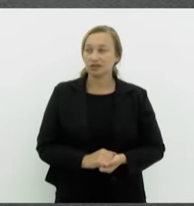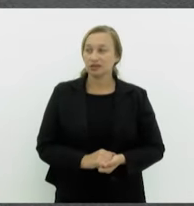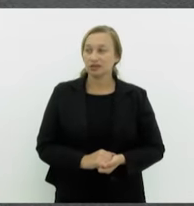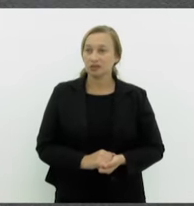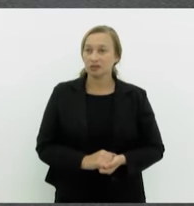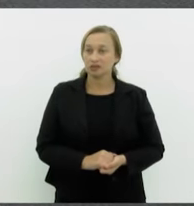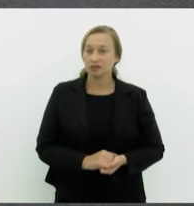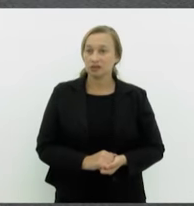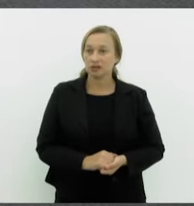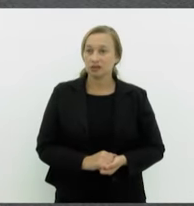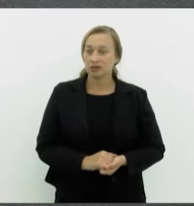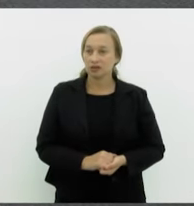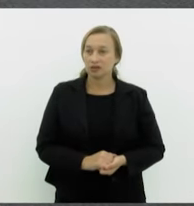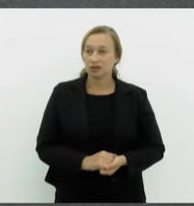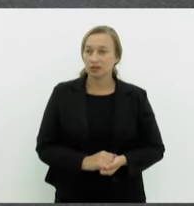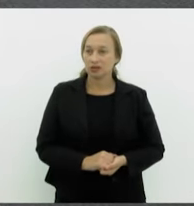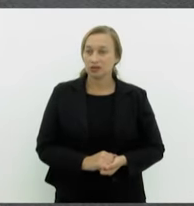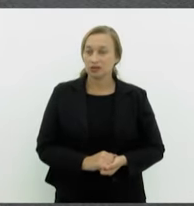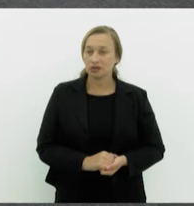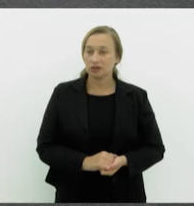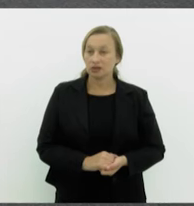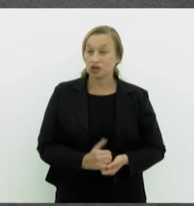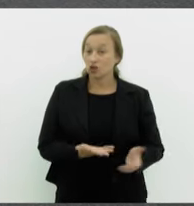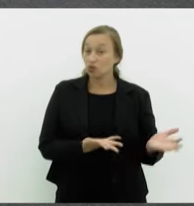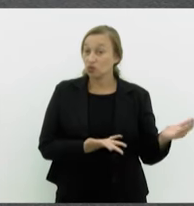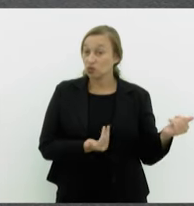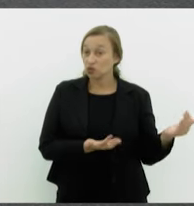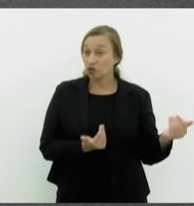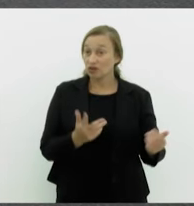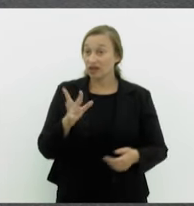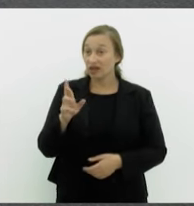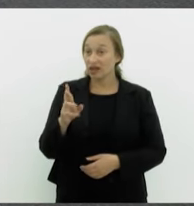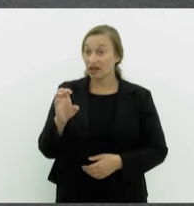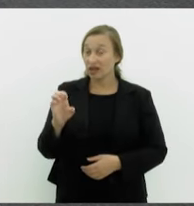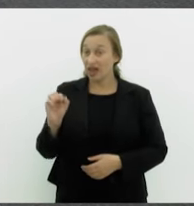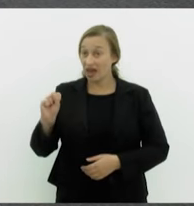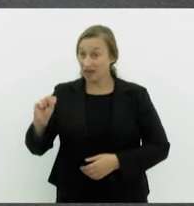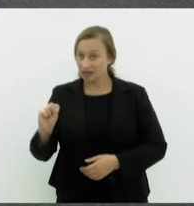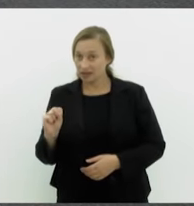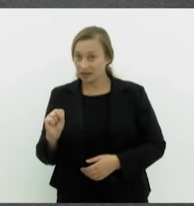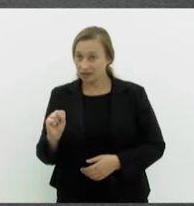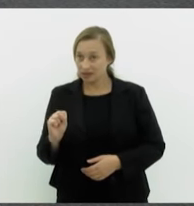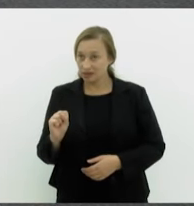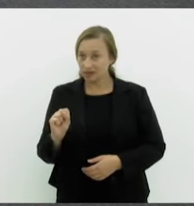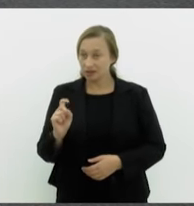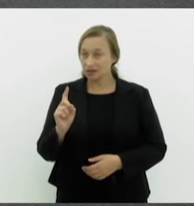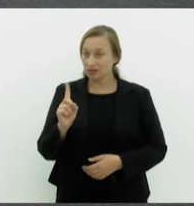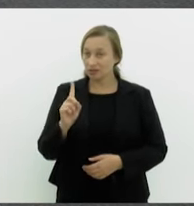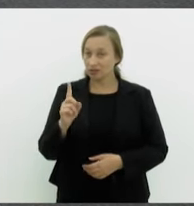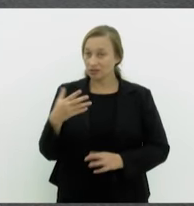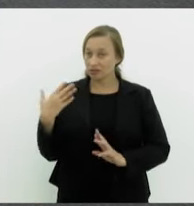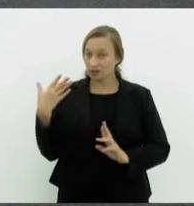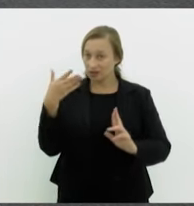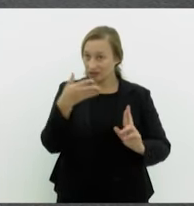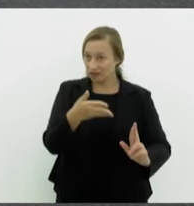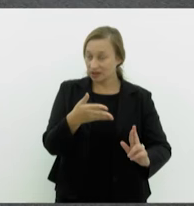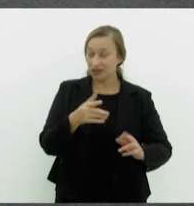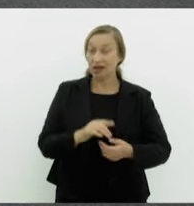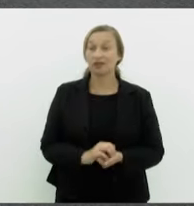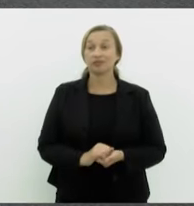Apesar do jovem Reis não ter se referido,